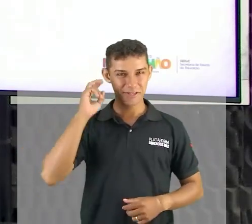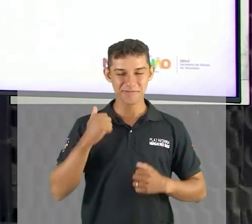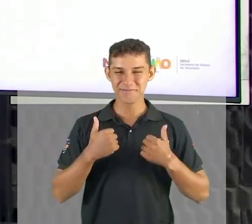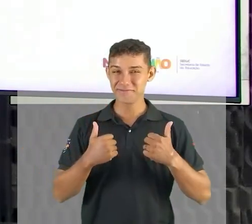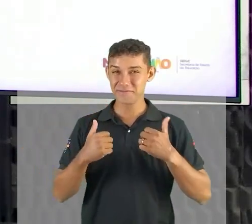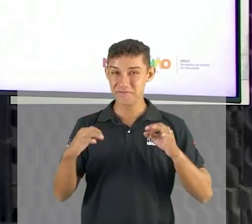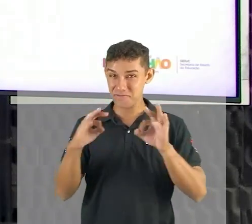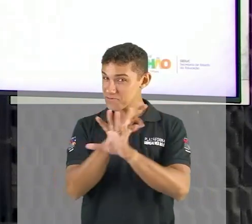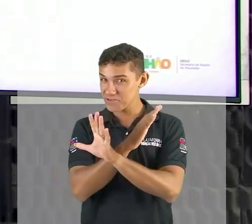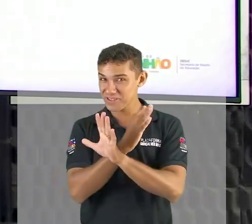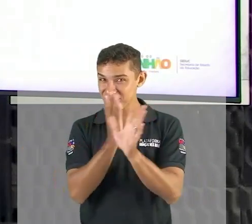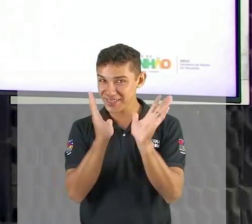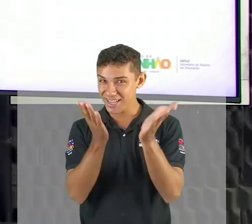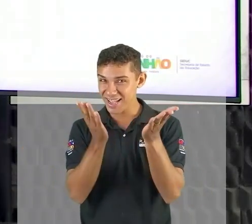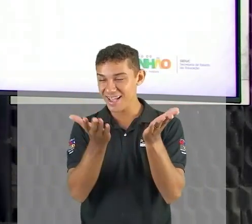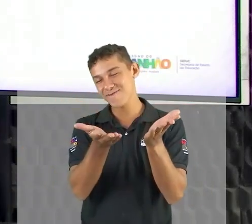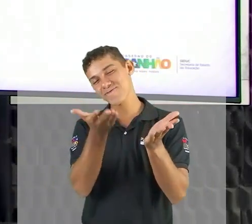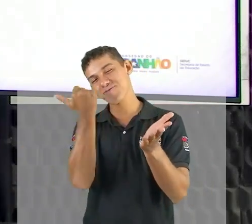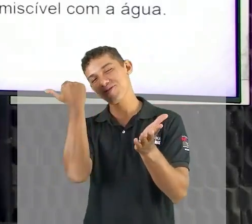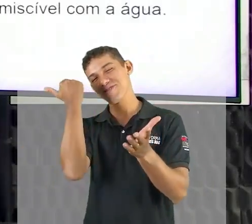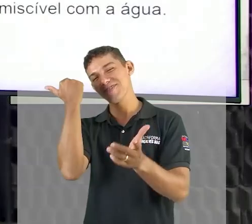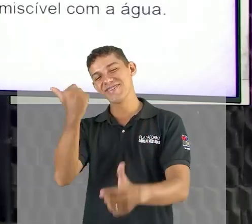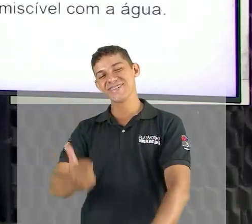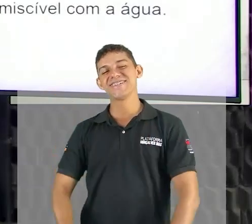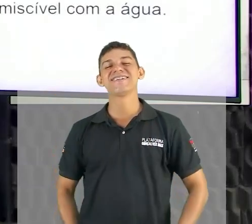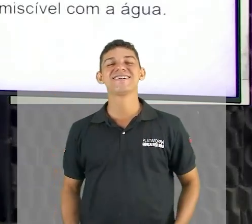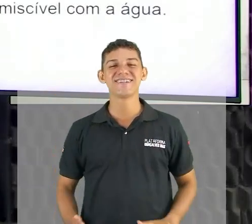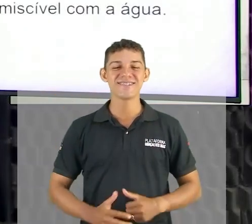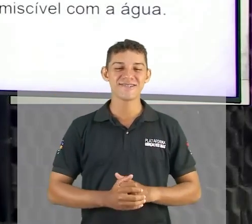Estão preparados? Então vem comigo!